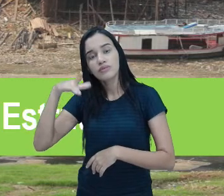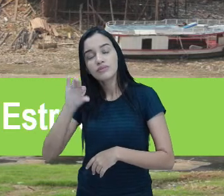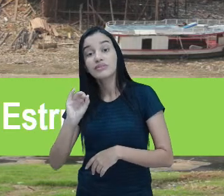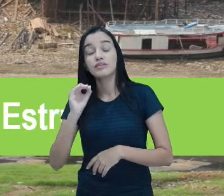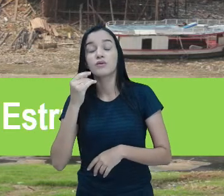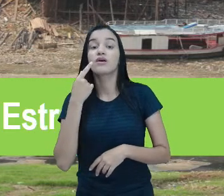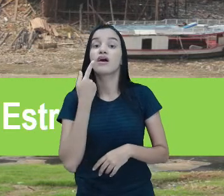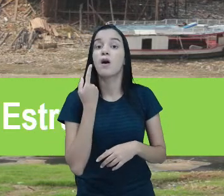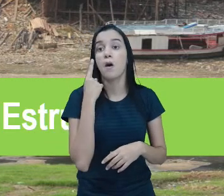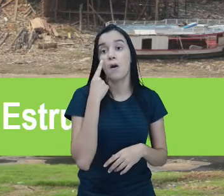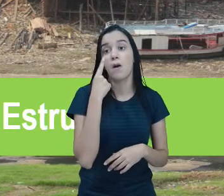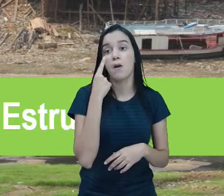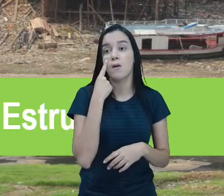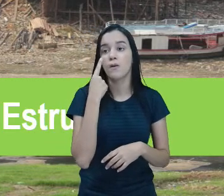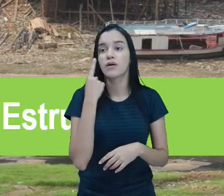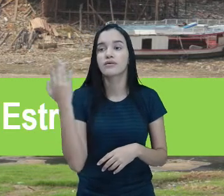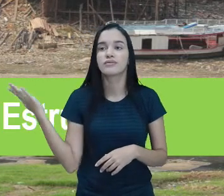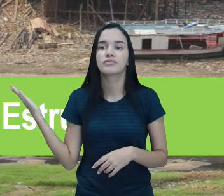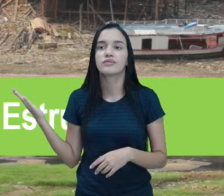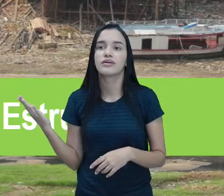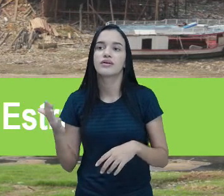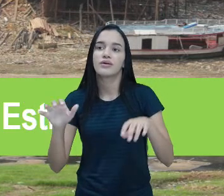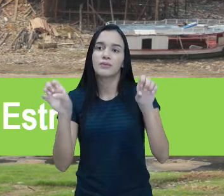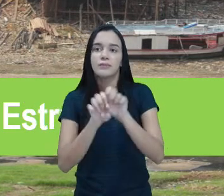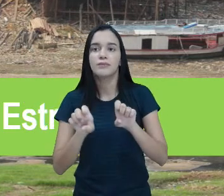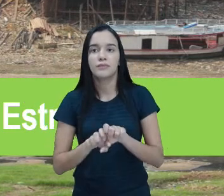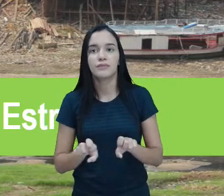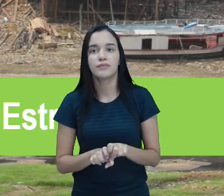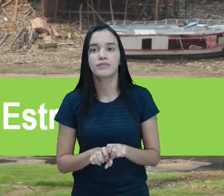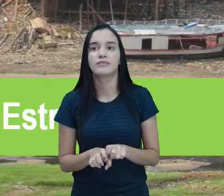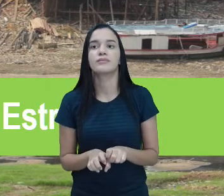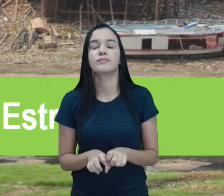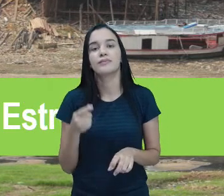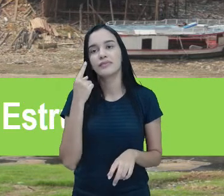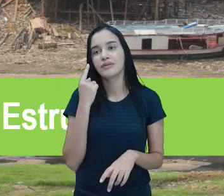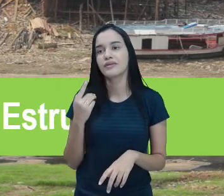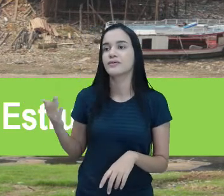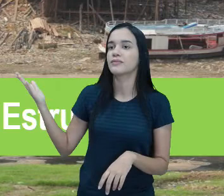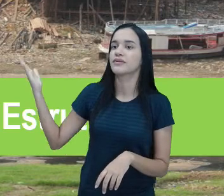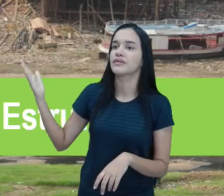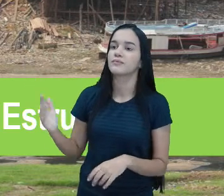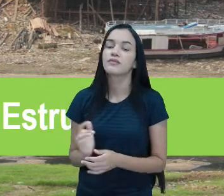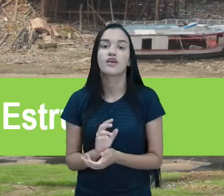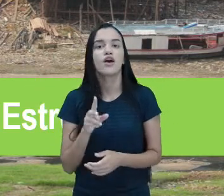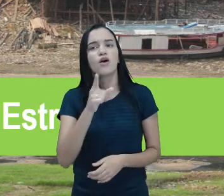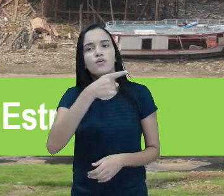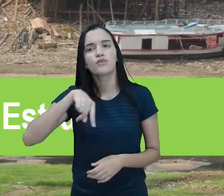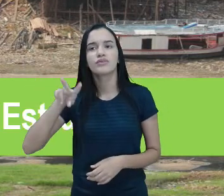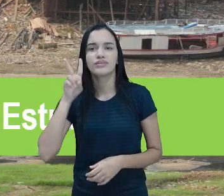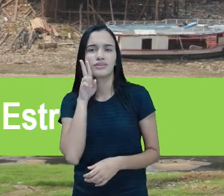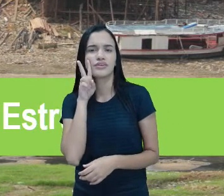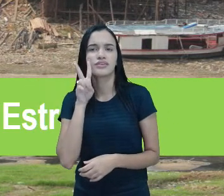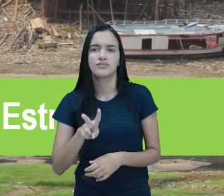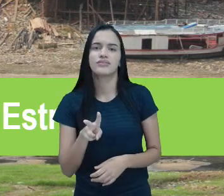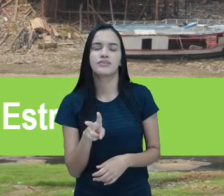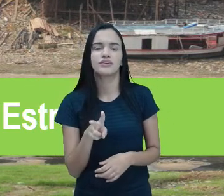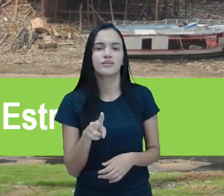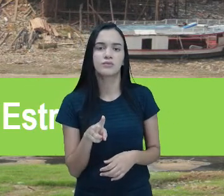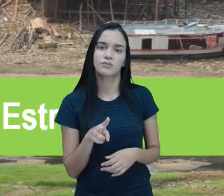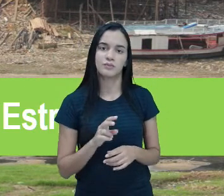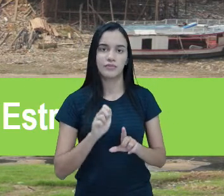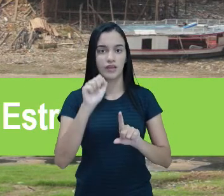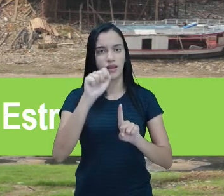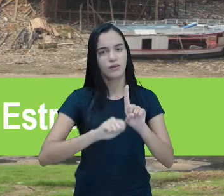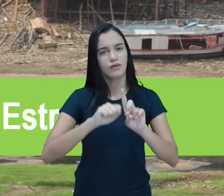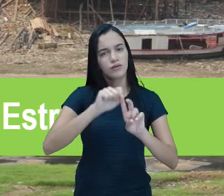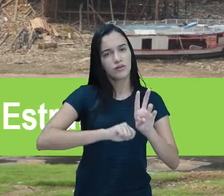problema, a desordem estrutural. No que consiste essa desordem estrutural? Vocês viram, nesses meses, né,